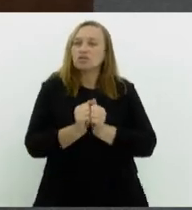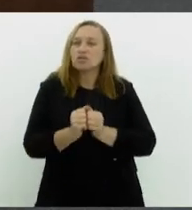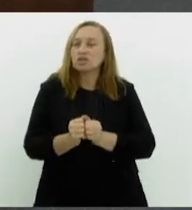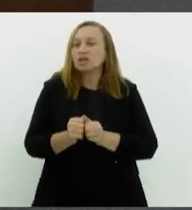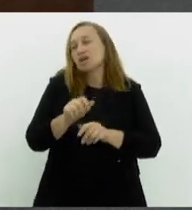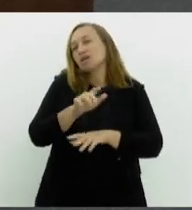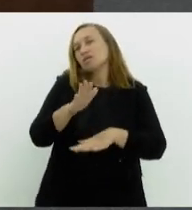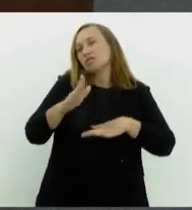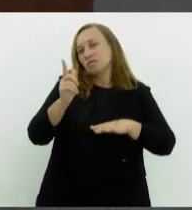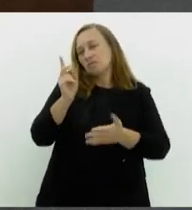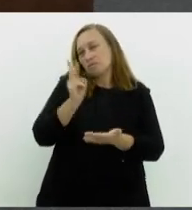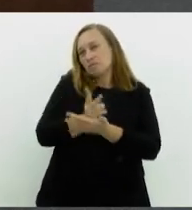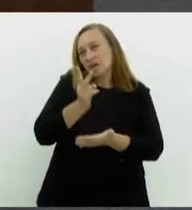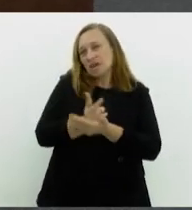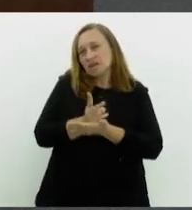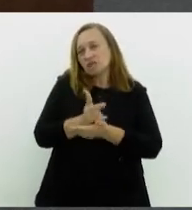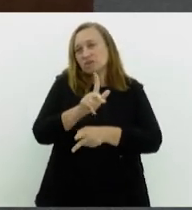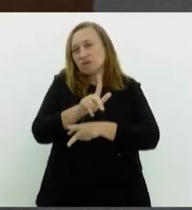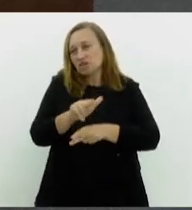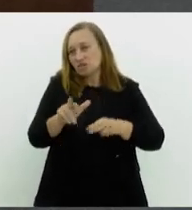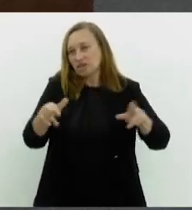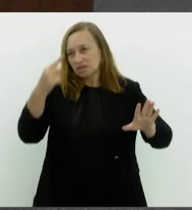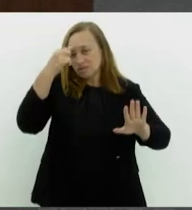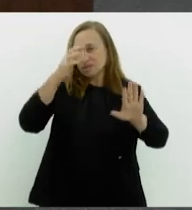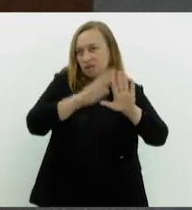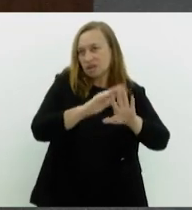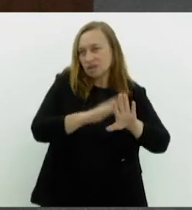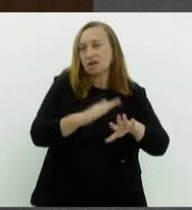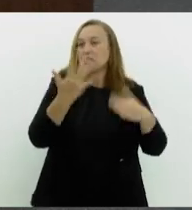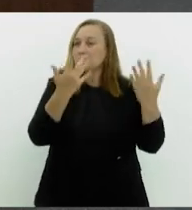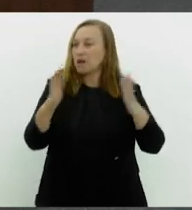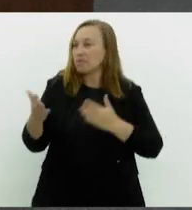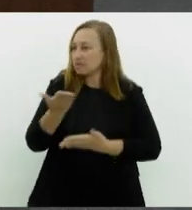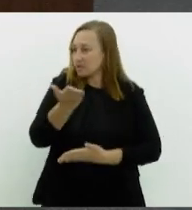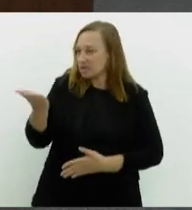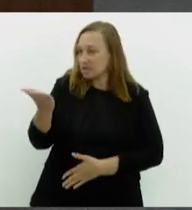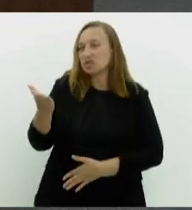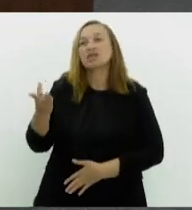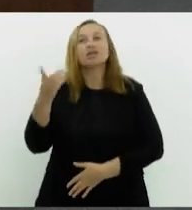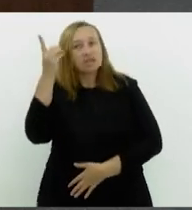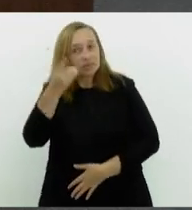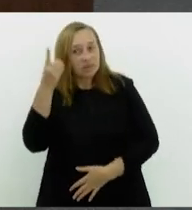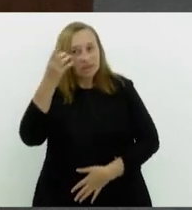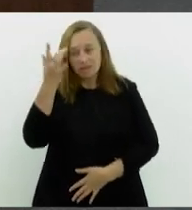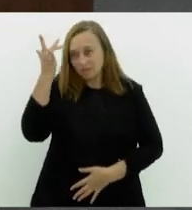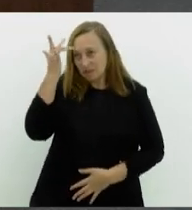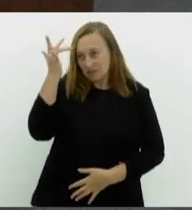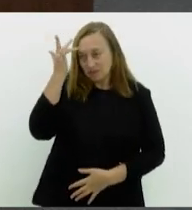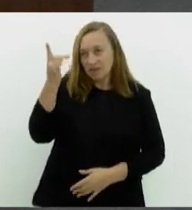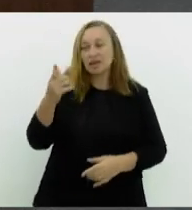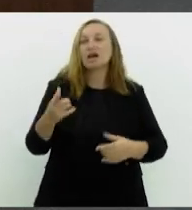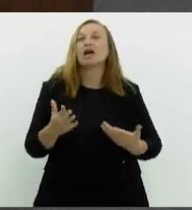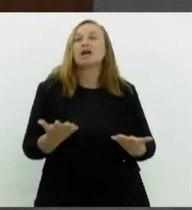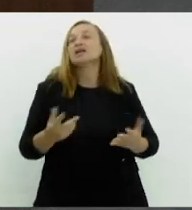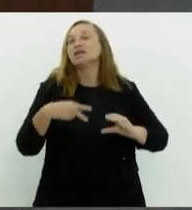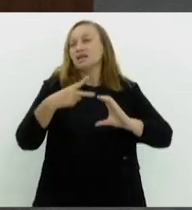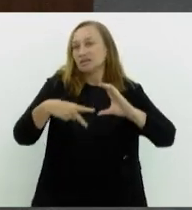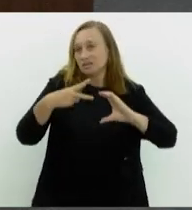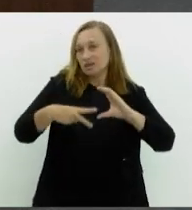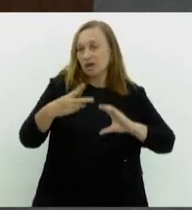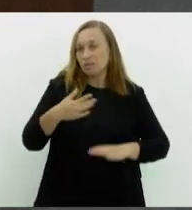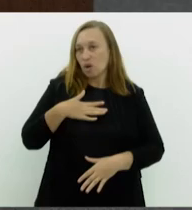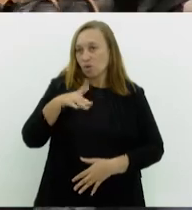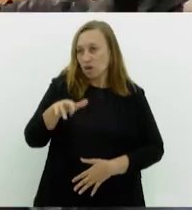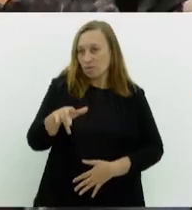Então, parabéns à Assembleia Legislativa e à maturidade dos deputados, porque na Câmara do Rio, por exemplo, o meu irmão vereador Rogério Amorim,